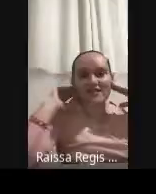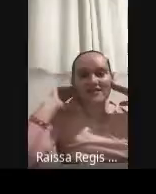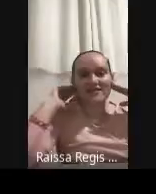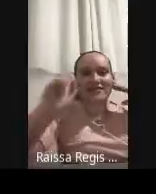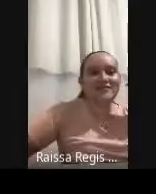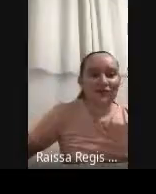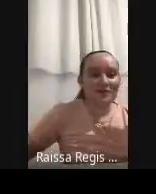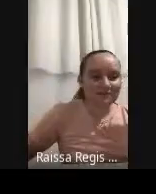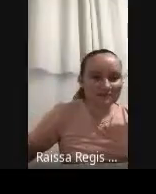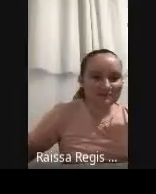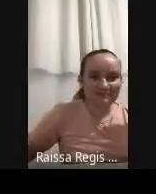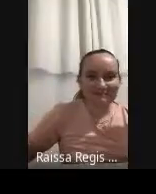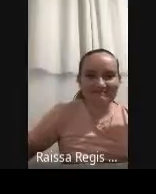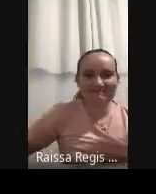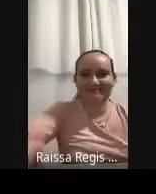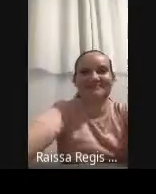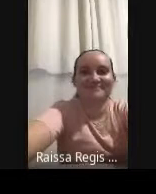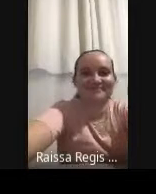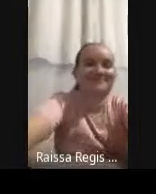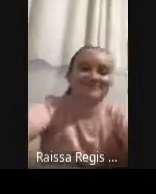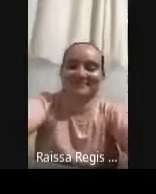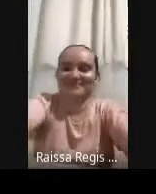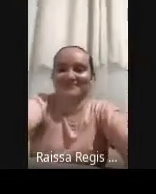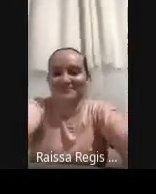Para vocês verem. Opa.